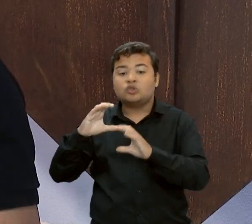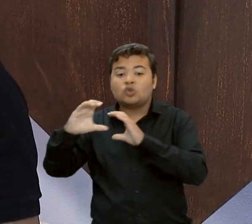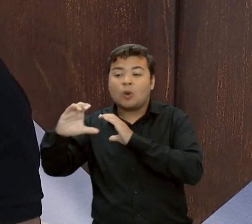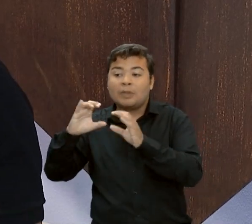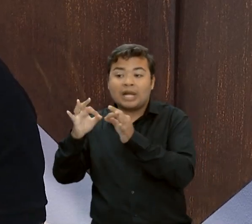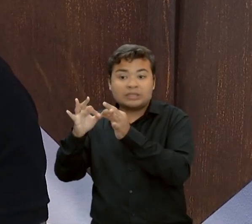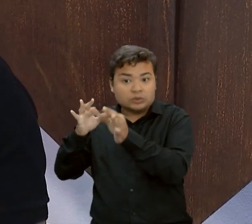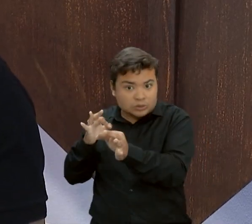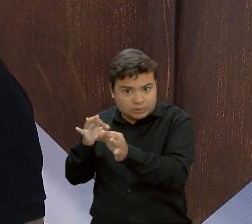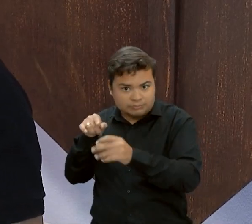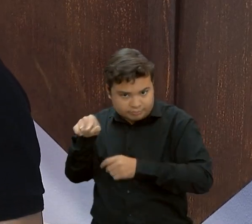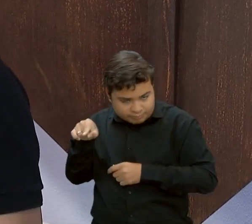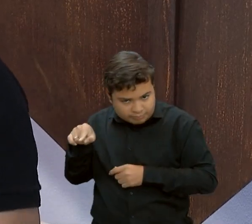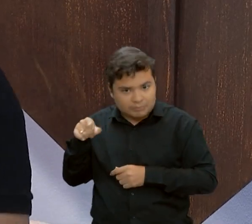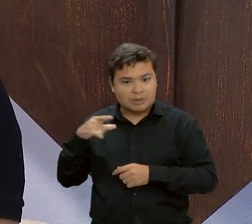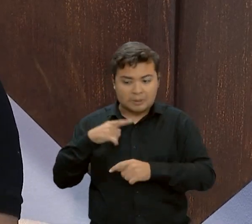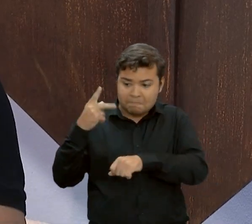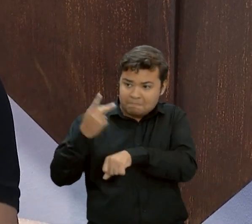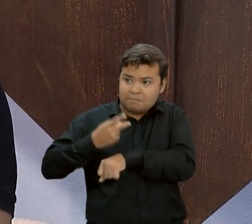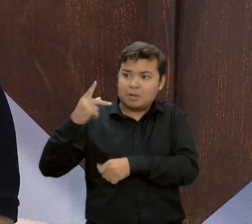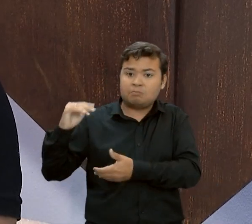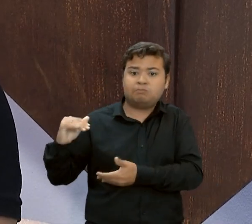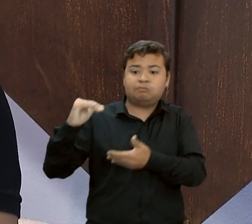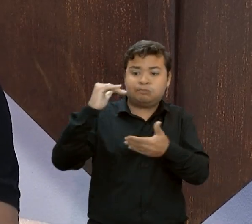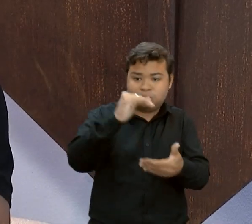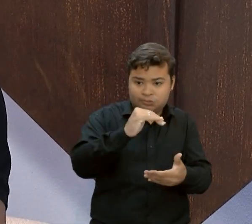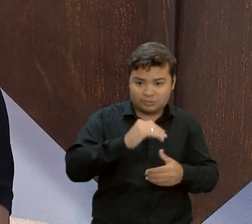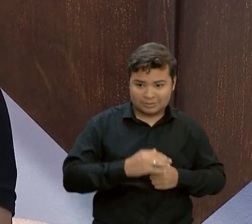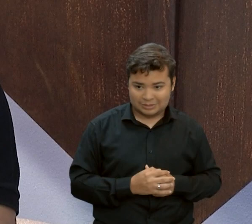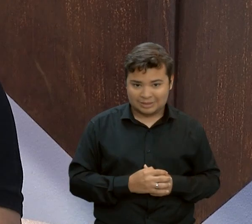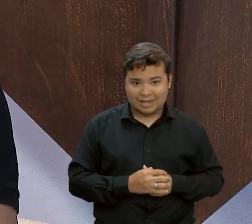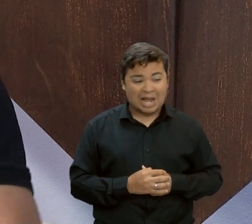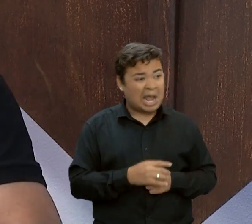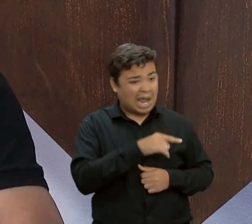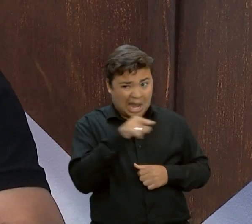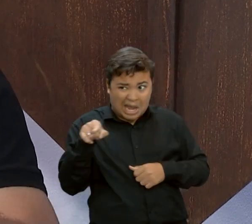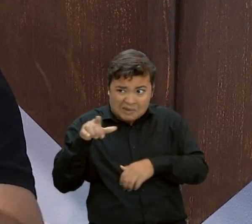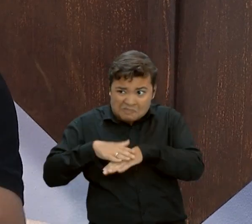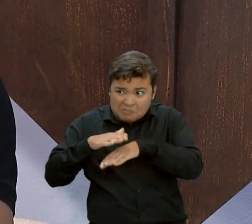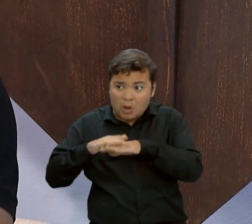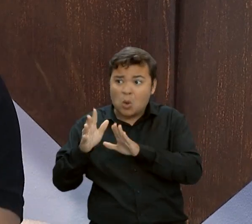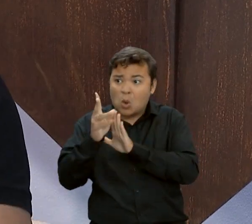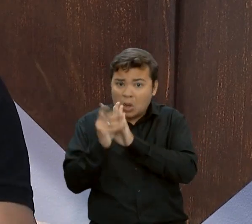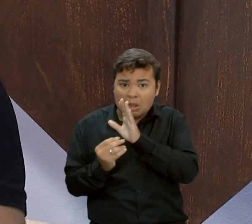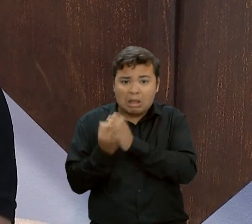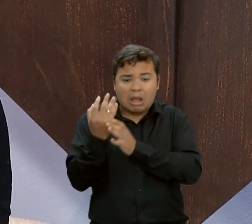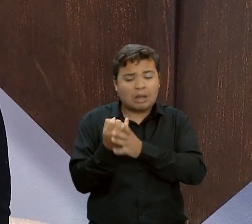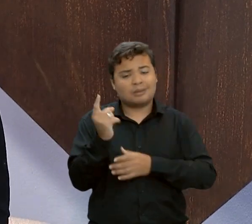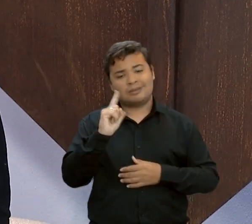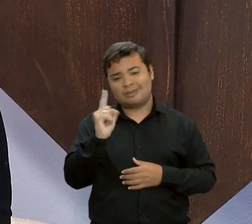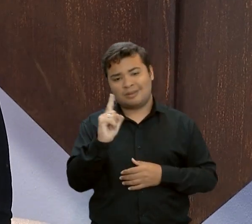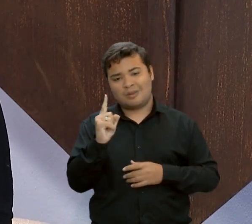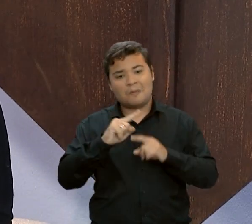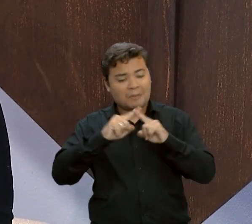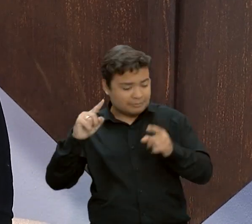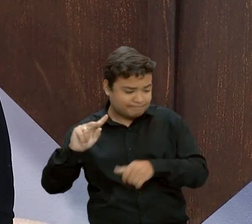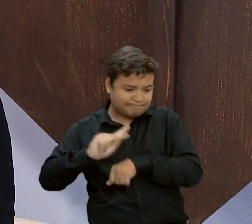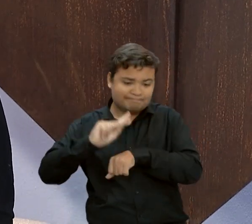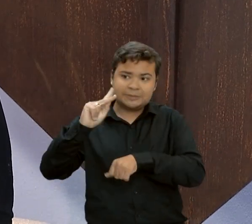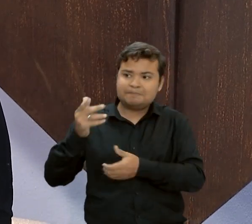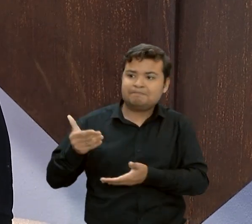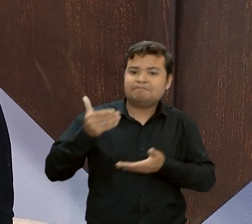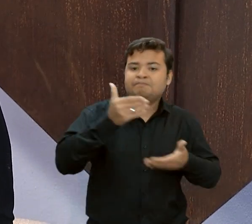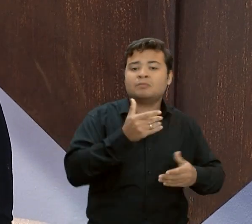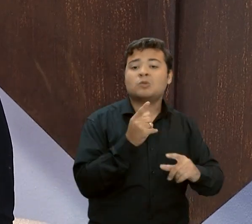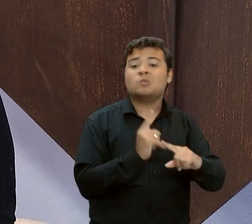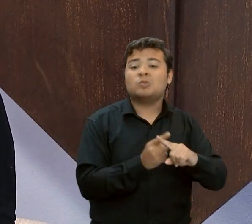são de produção de conteúdo, premiando ali, né, um episódio pela linguagem, pela forma como que a gente trabalha. Então, assim, realmente é